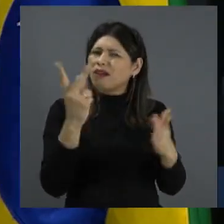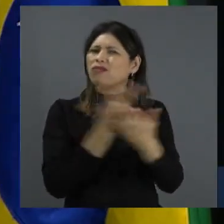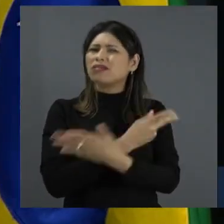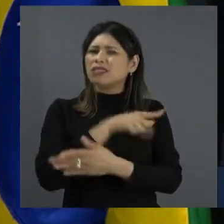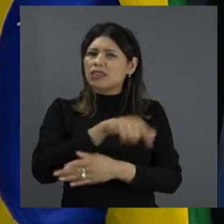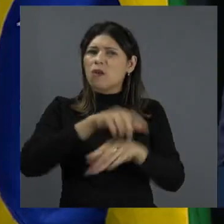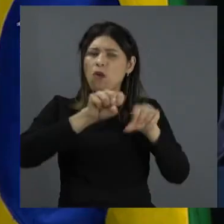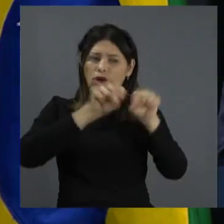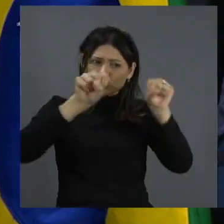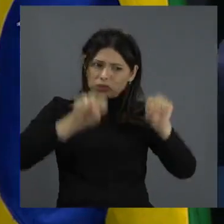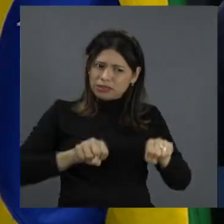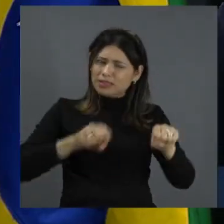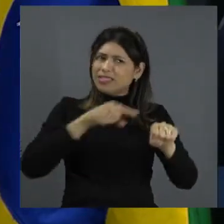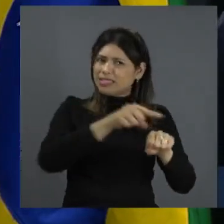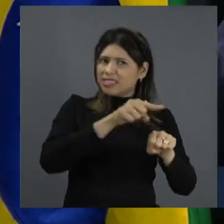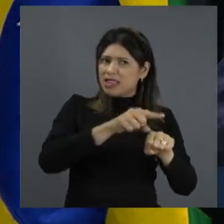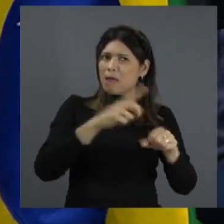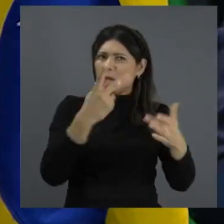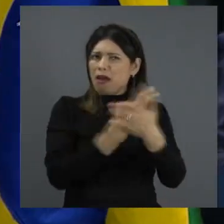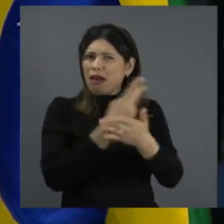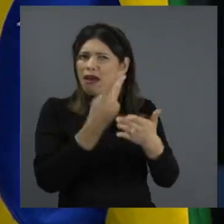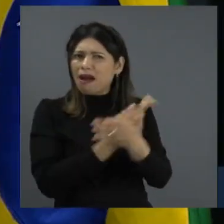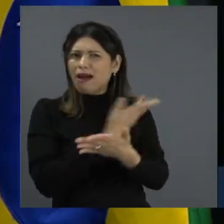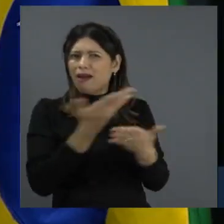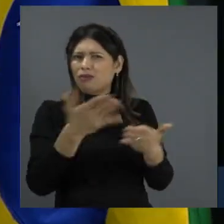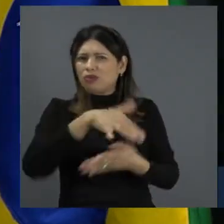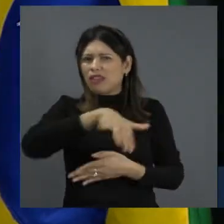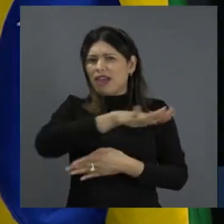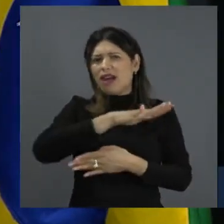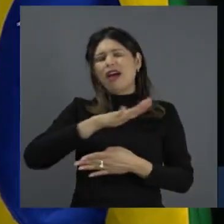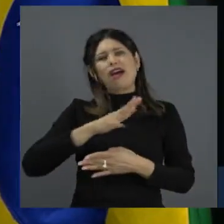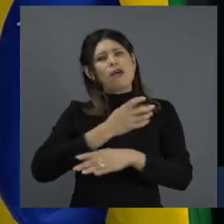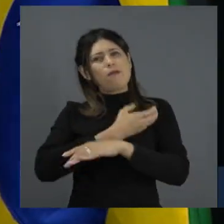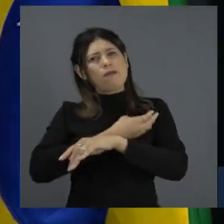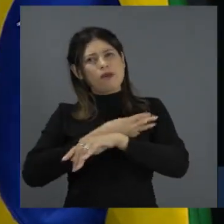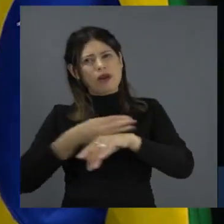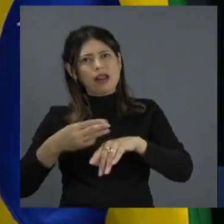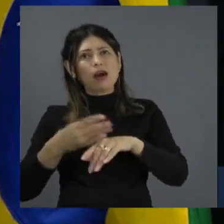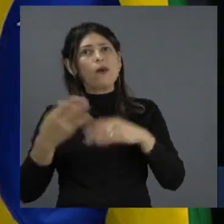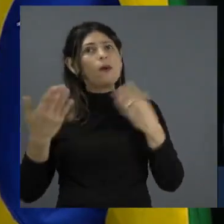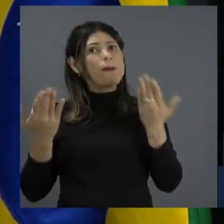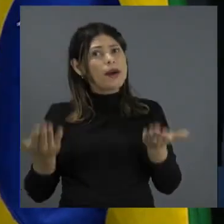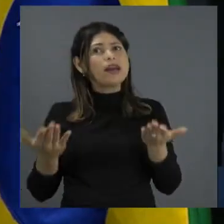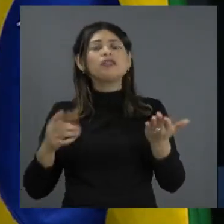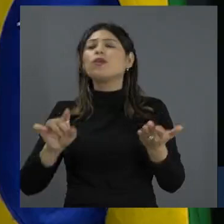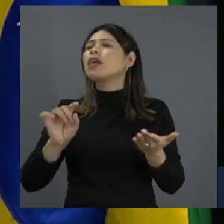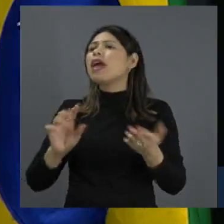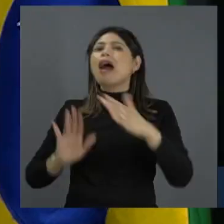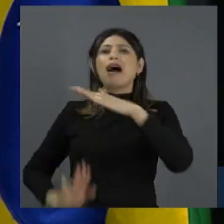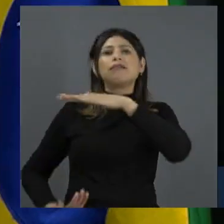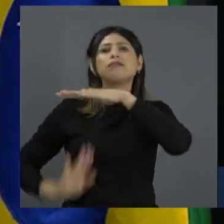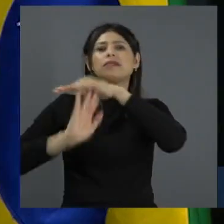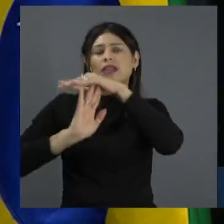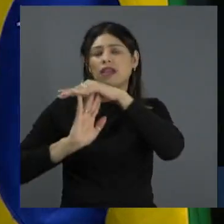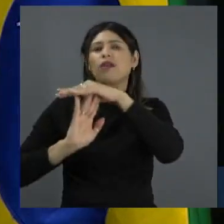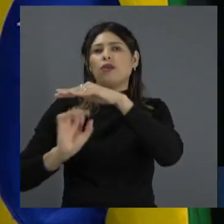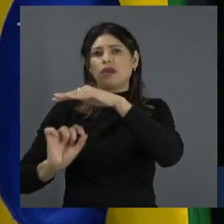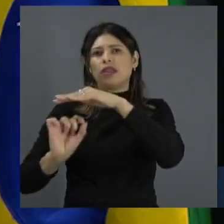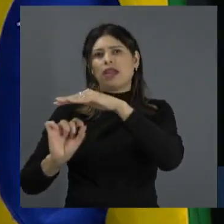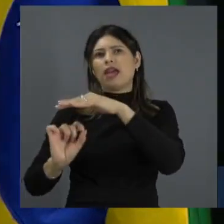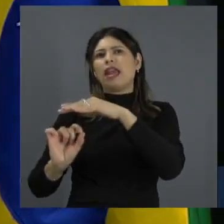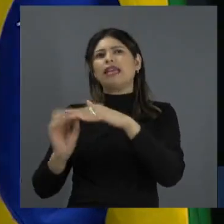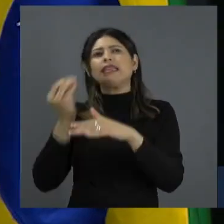sistema carcomido pela degradação moral. É que a máxima punição possível nesse caso é